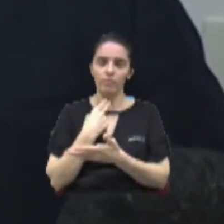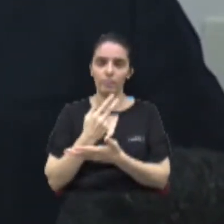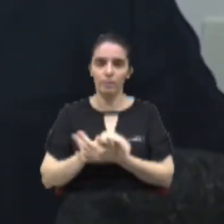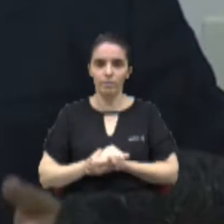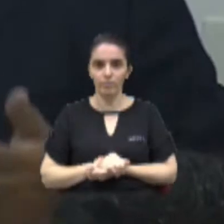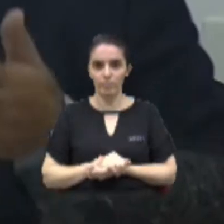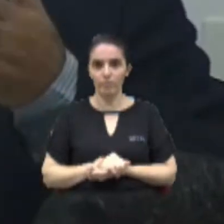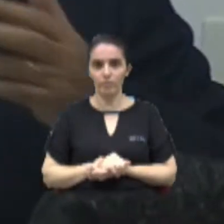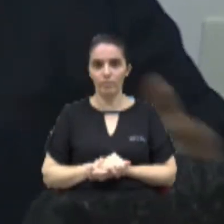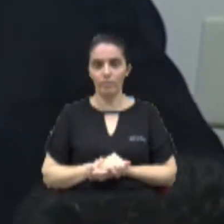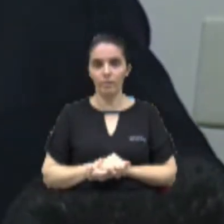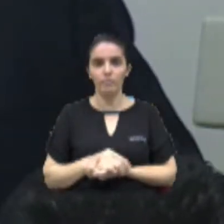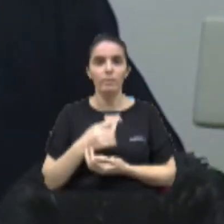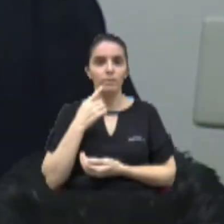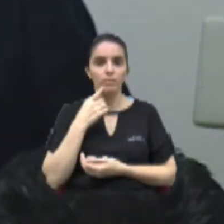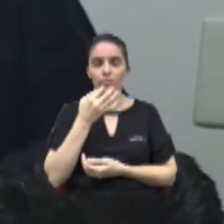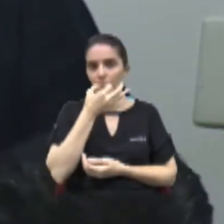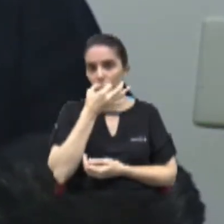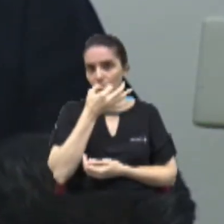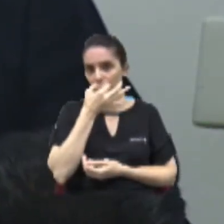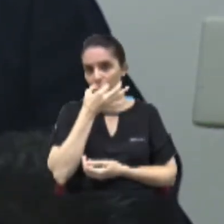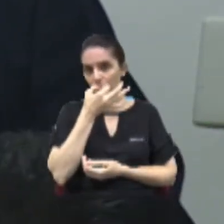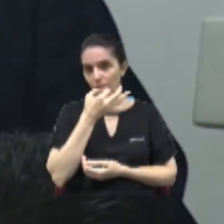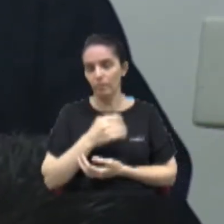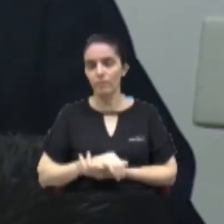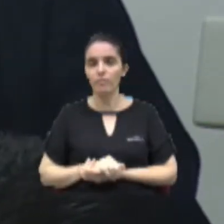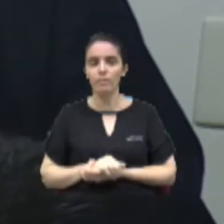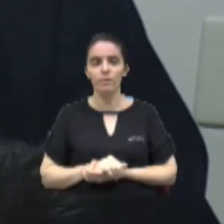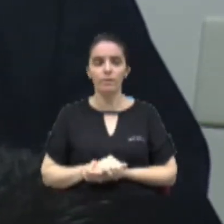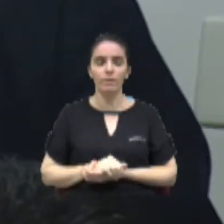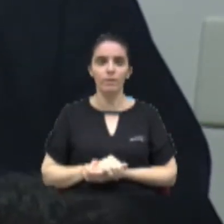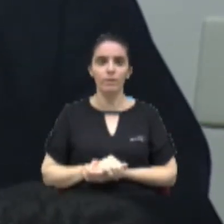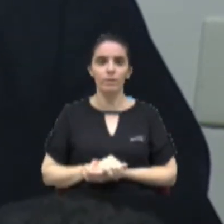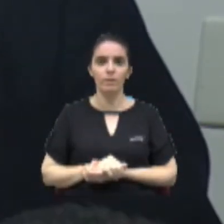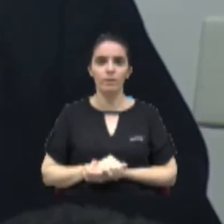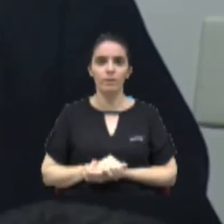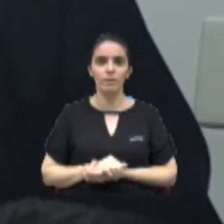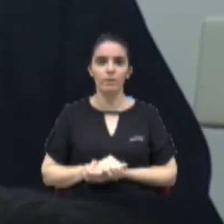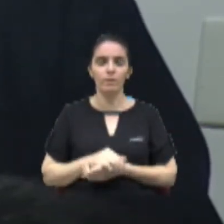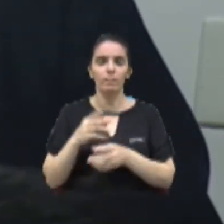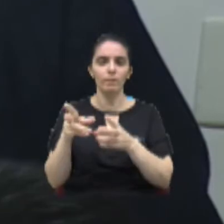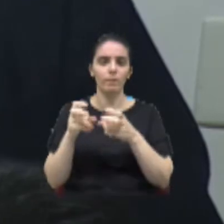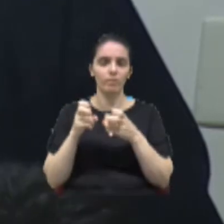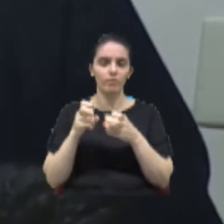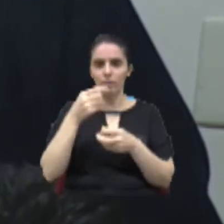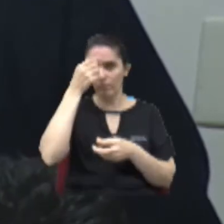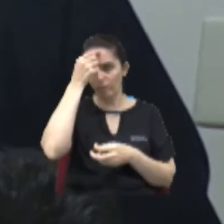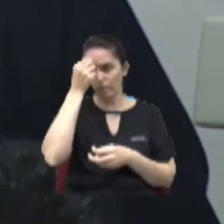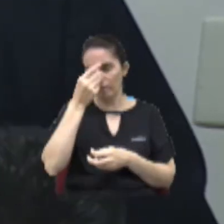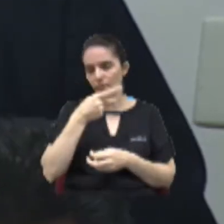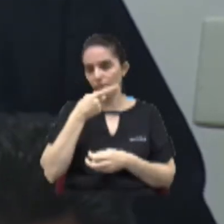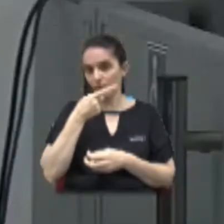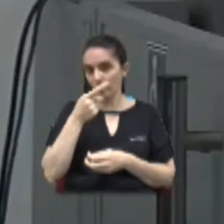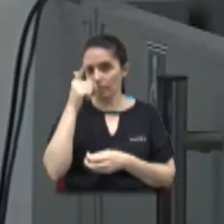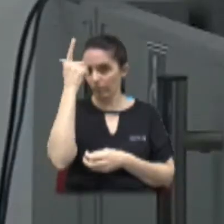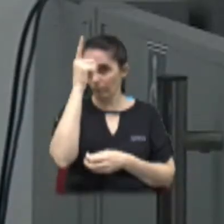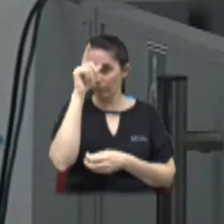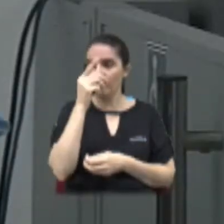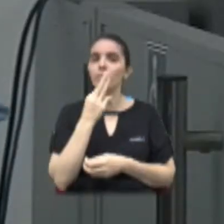tem herança, o pai ou a mãe faleceu e tem uma herança, mas ela não fez a